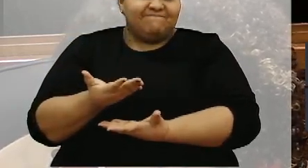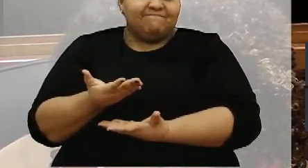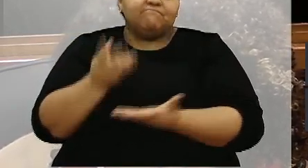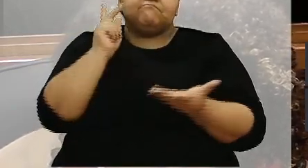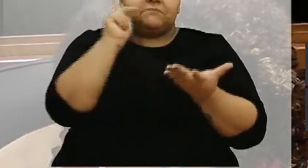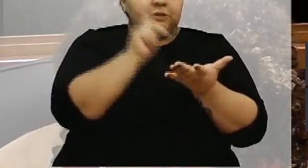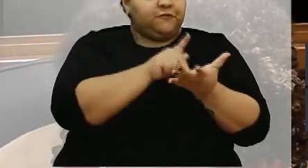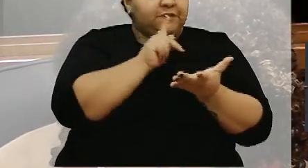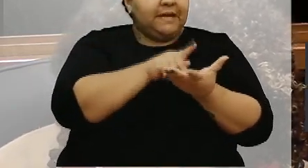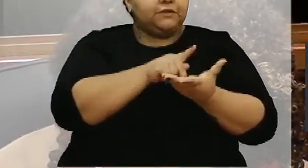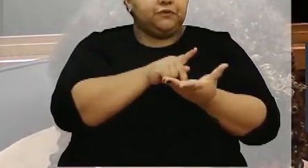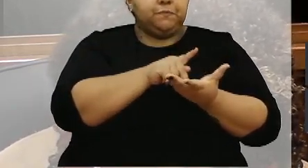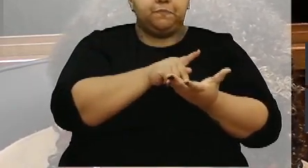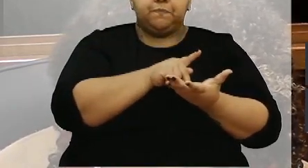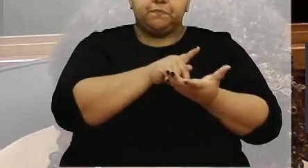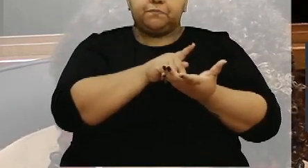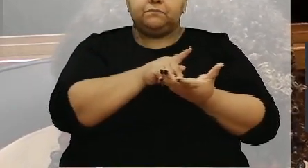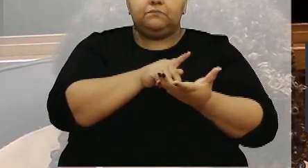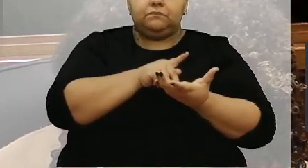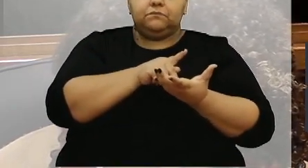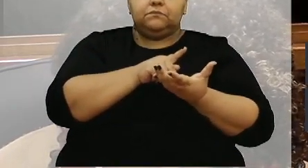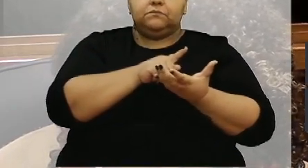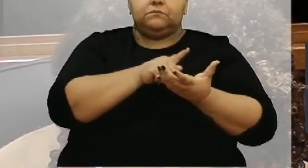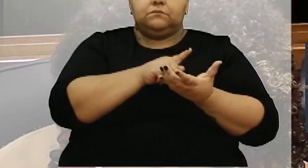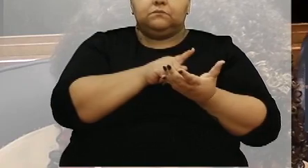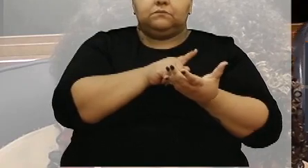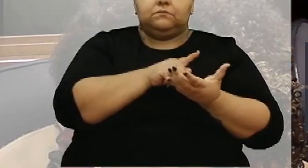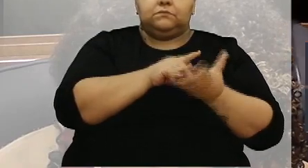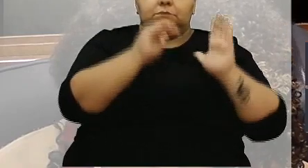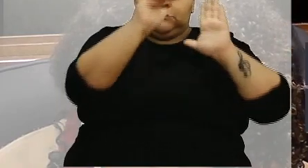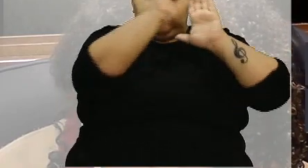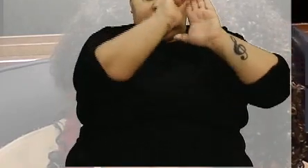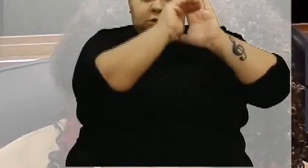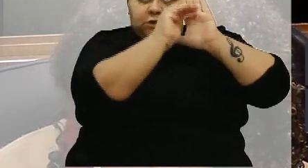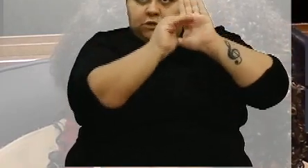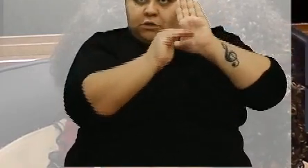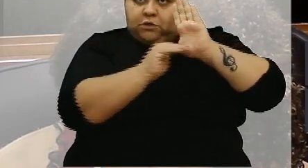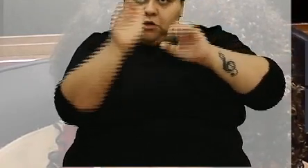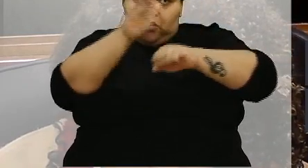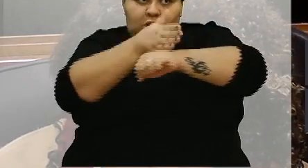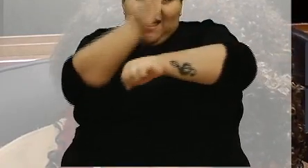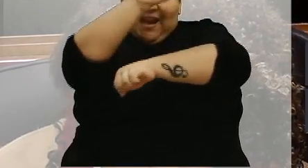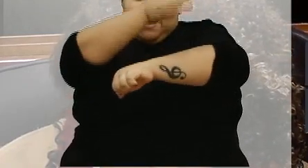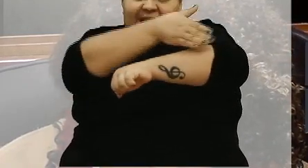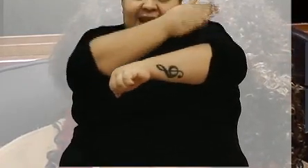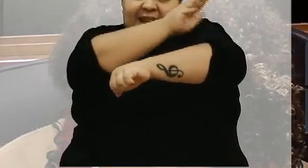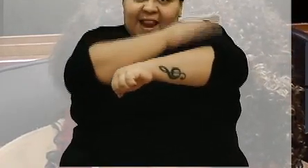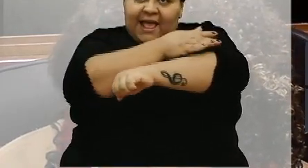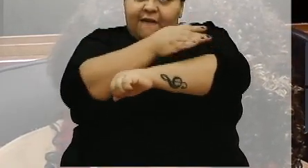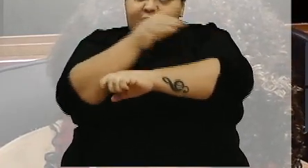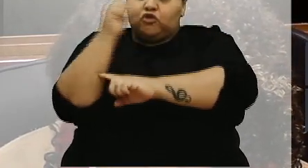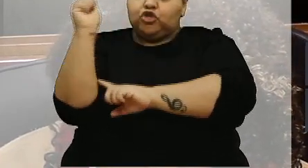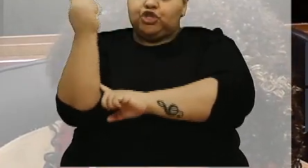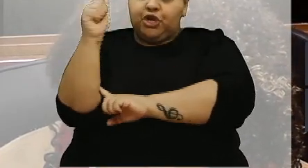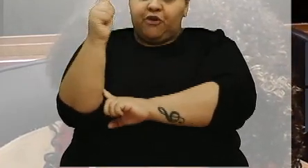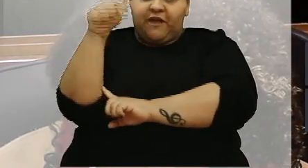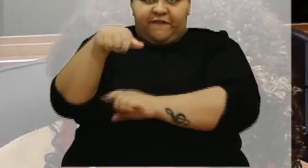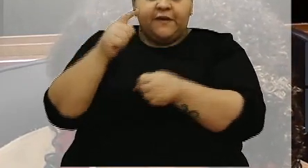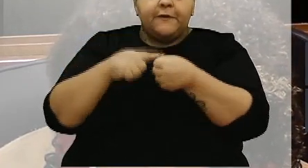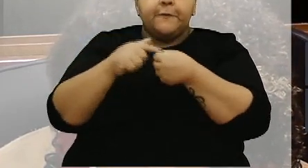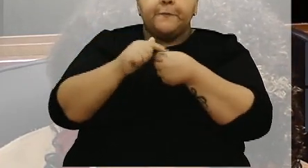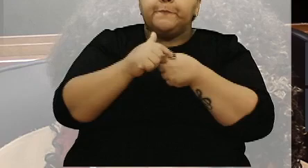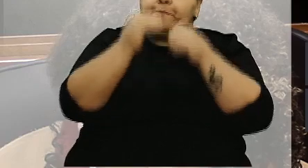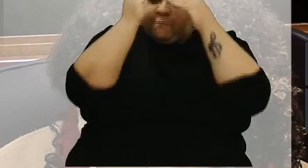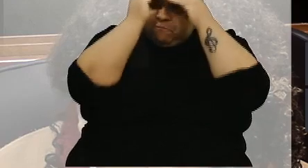fato, dadas as questões topográficas, de relevo, geográficas da nossa cidade, eu concordo com o